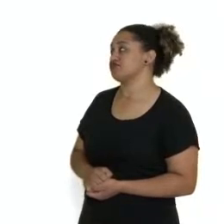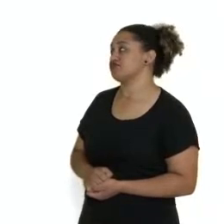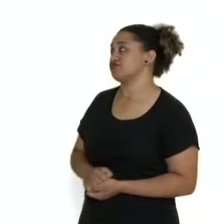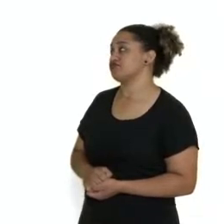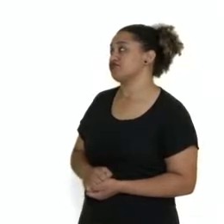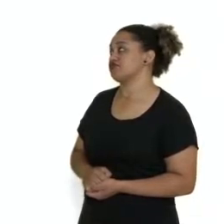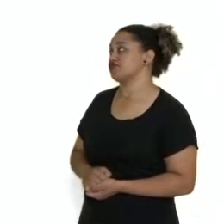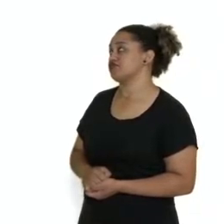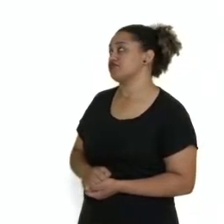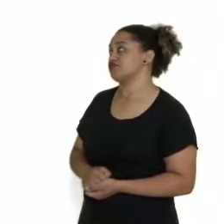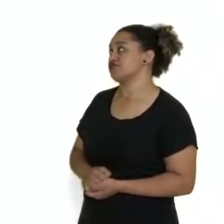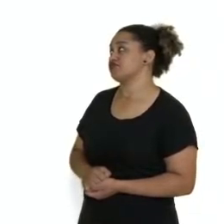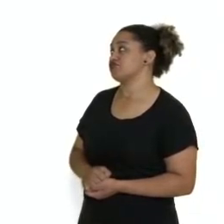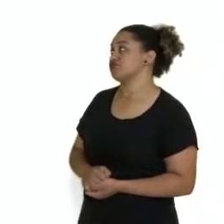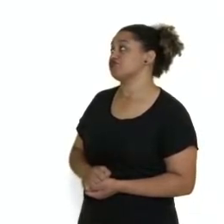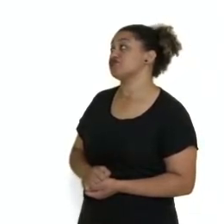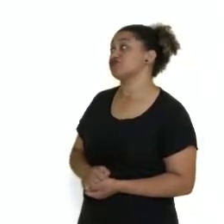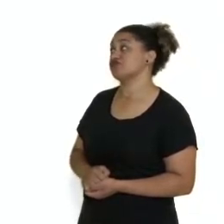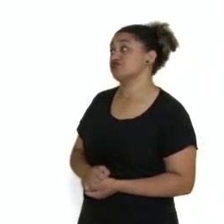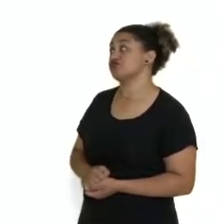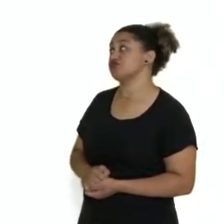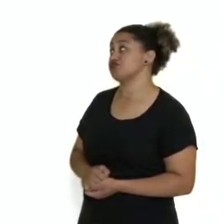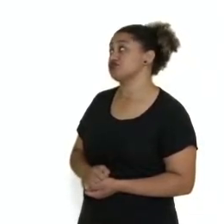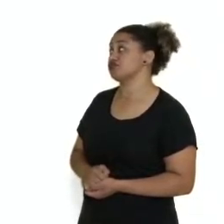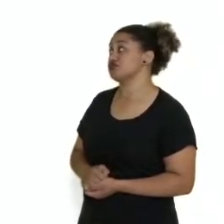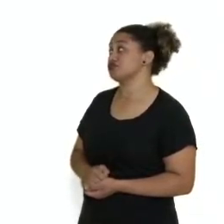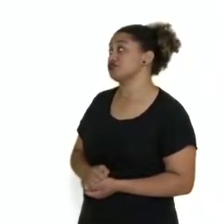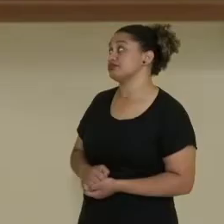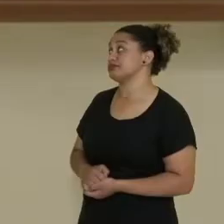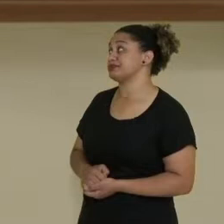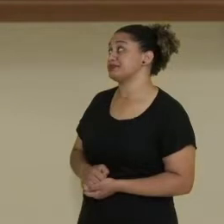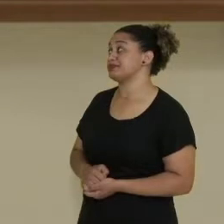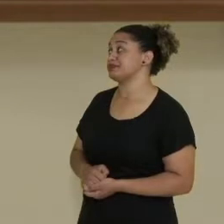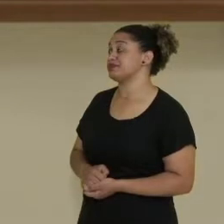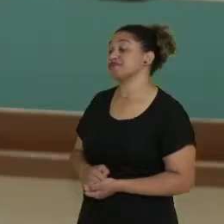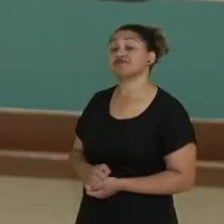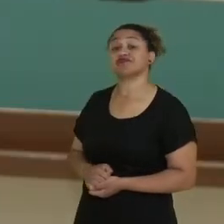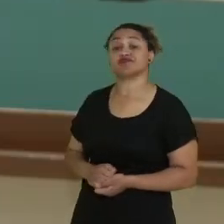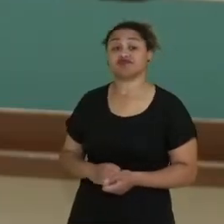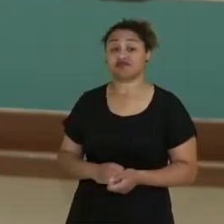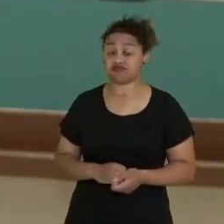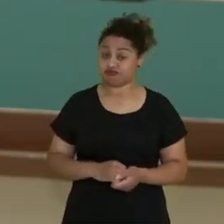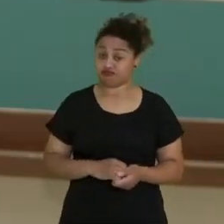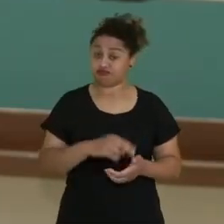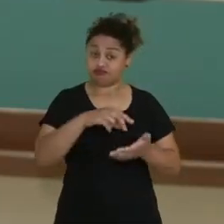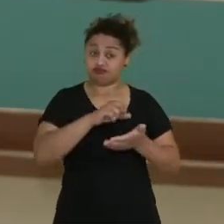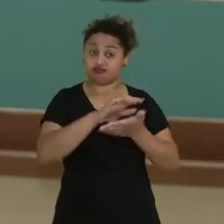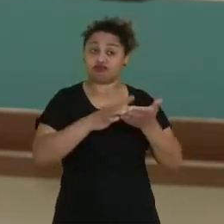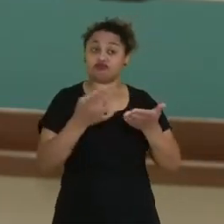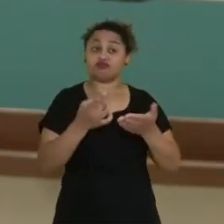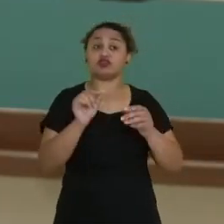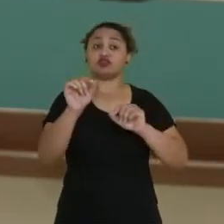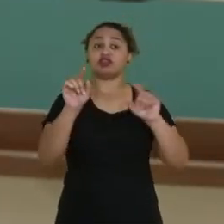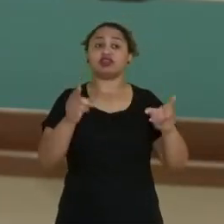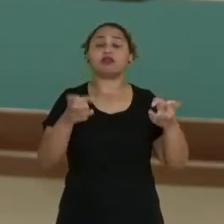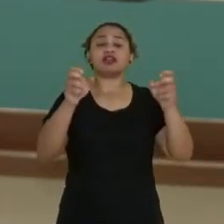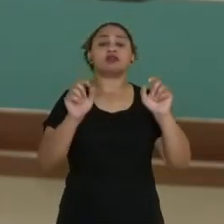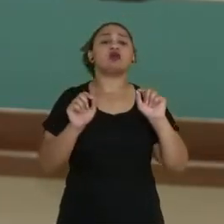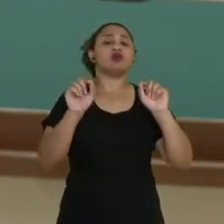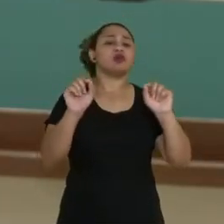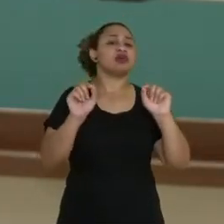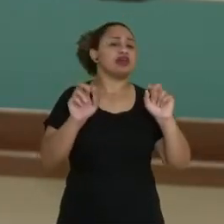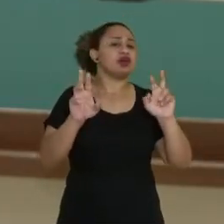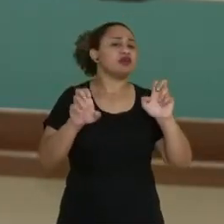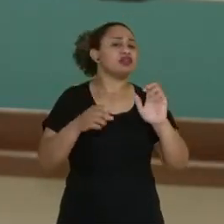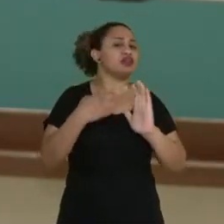de que meu entusiasmo seria capaz de alcançar a todos. A atividade 1. Você identificou sobre o que é este